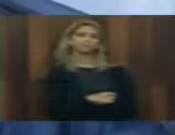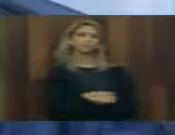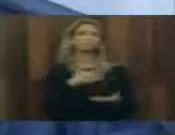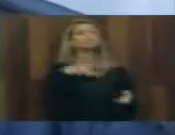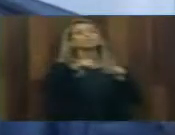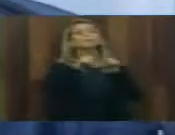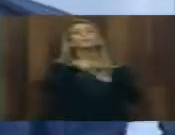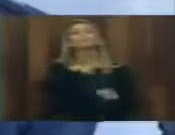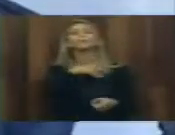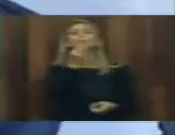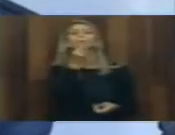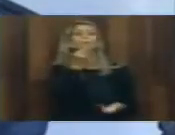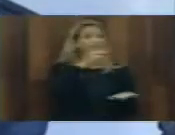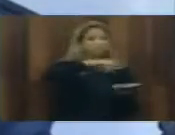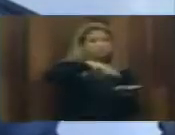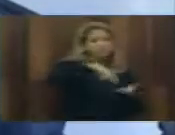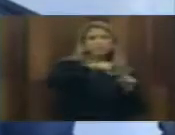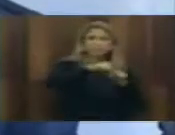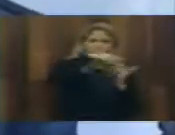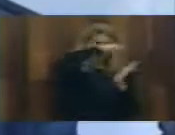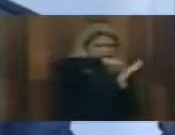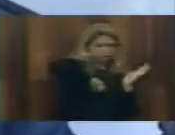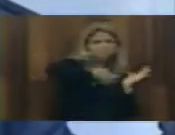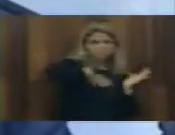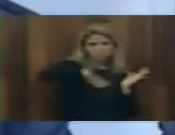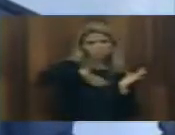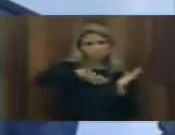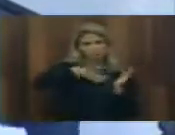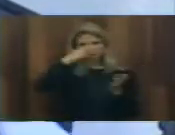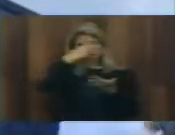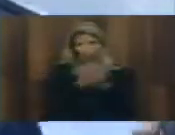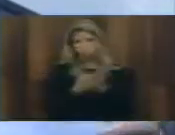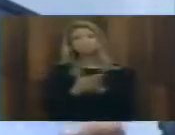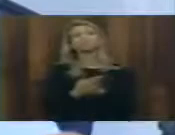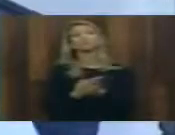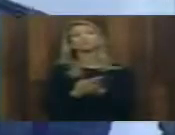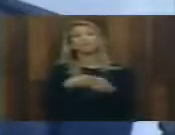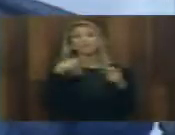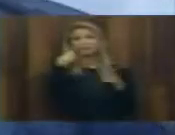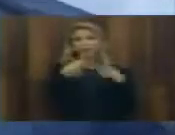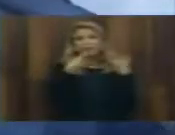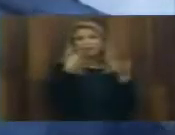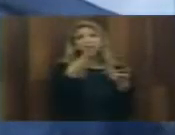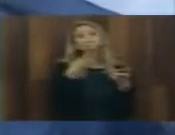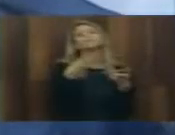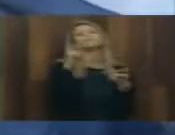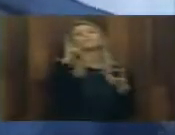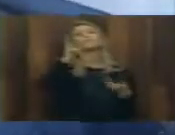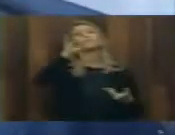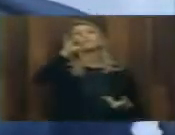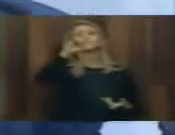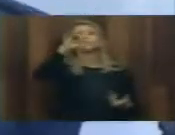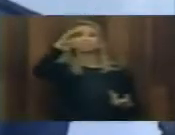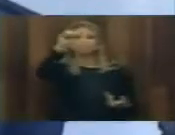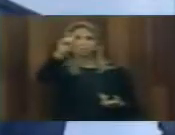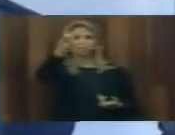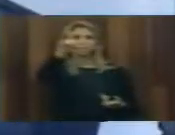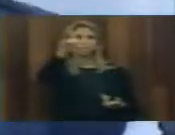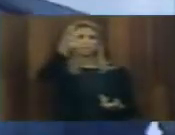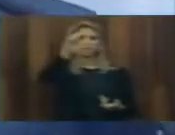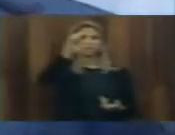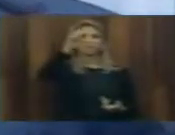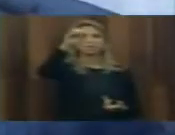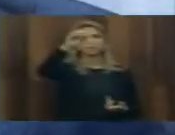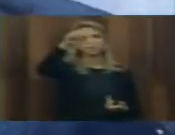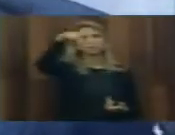ler as argumentações do veto, e como o vereador Aquiles colocou, fala-se muito na questão do vício de iniciativa. E cita